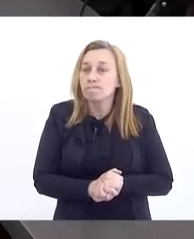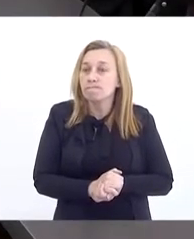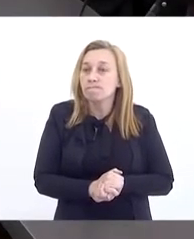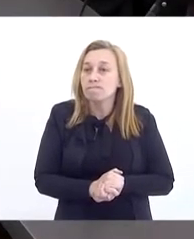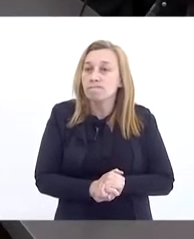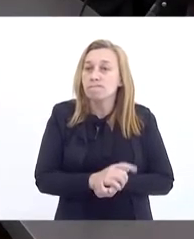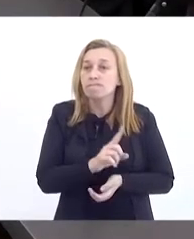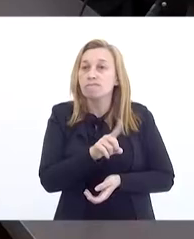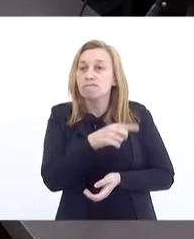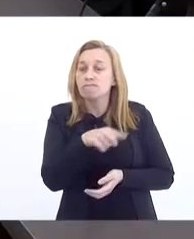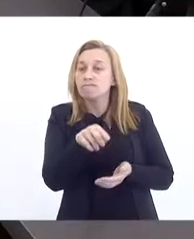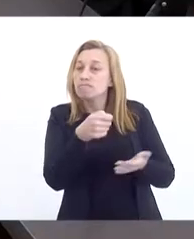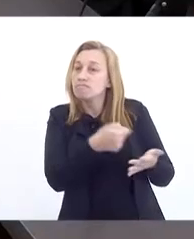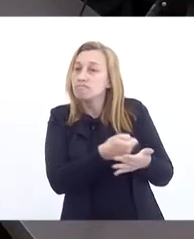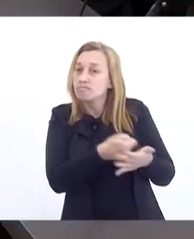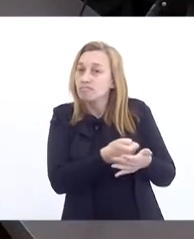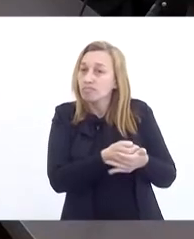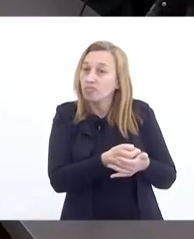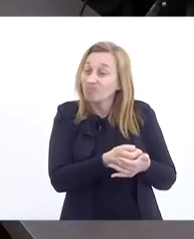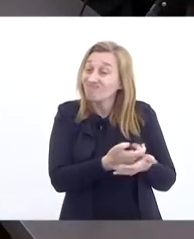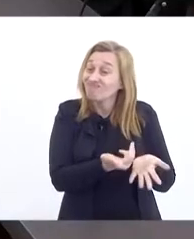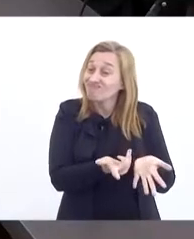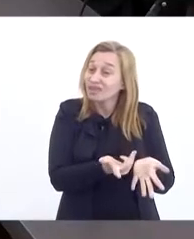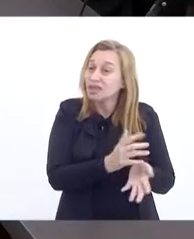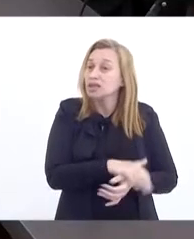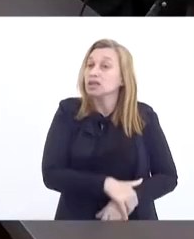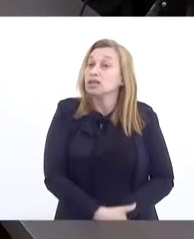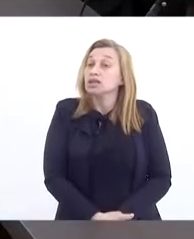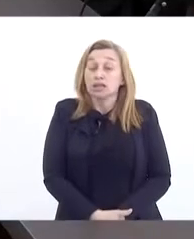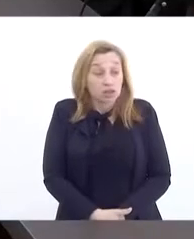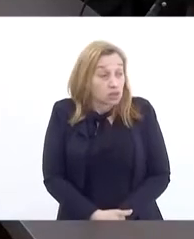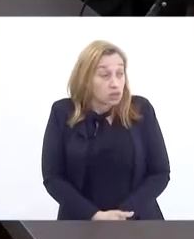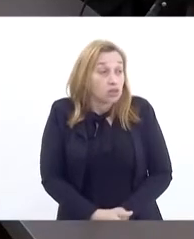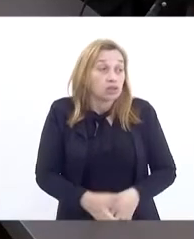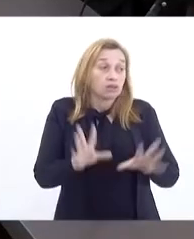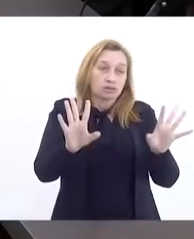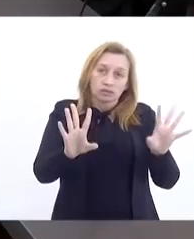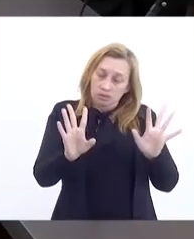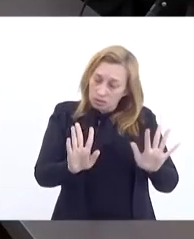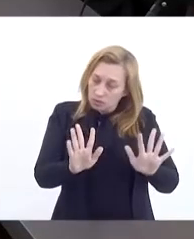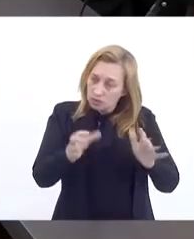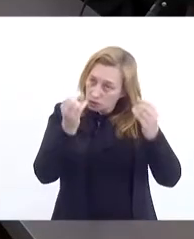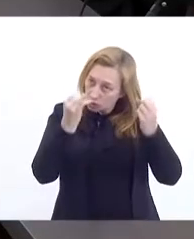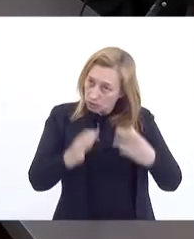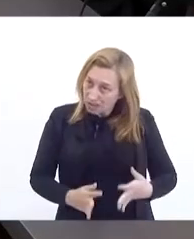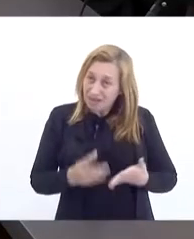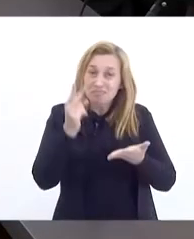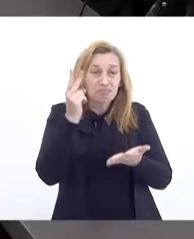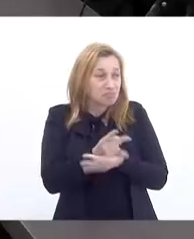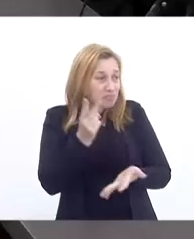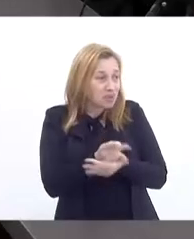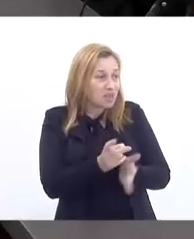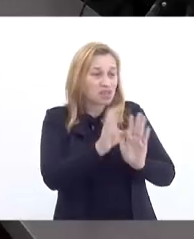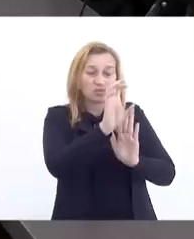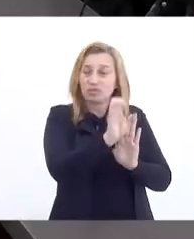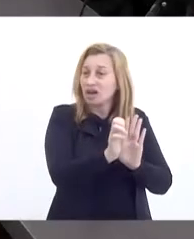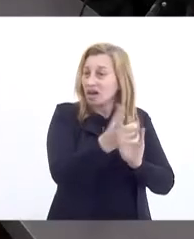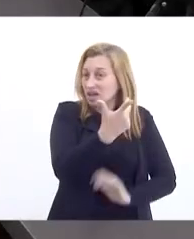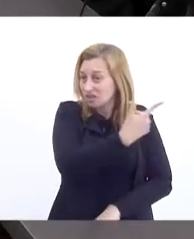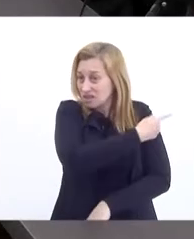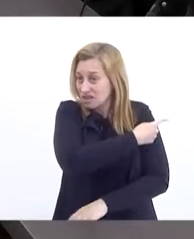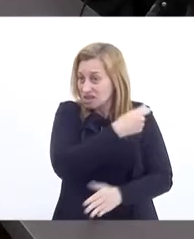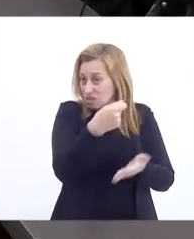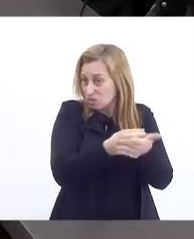excluir as obrigatórias. Mas eu não tenho. Pelo seguinte... Mesmo as obrigatórias numa campanha de